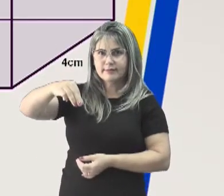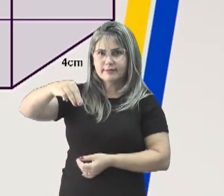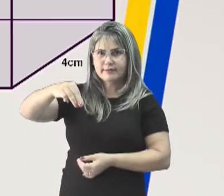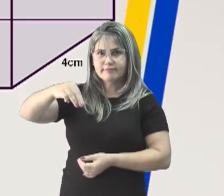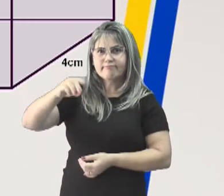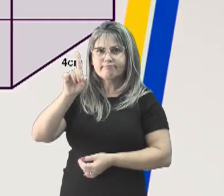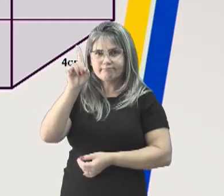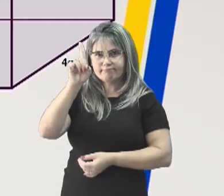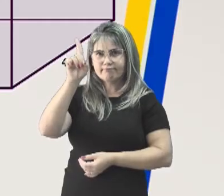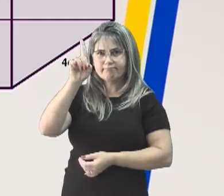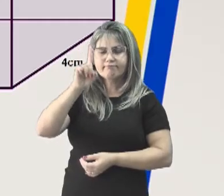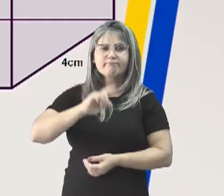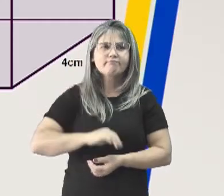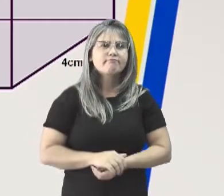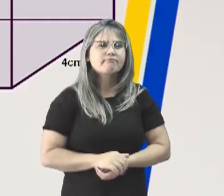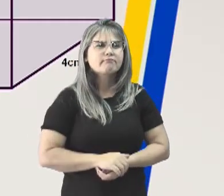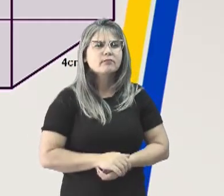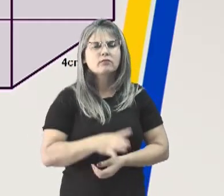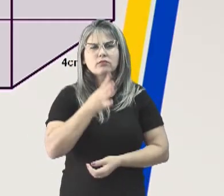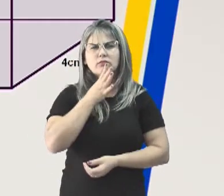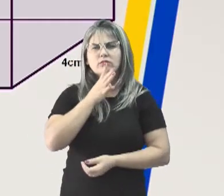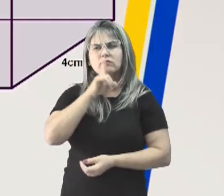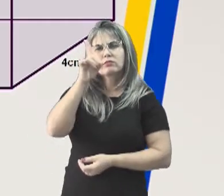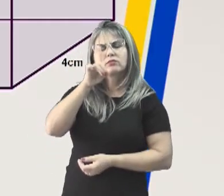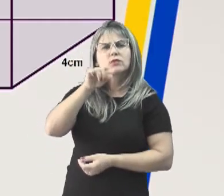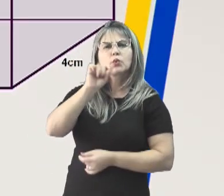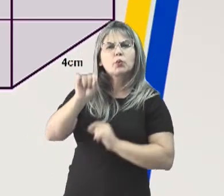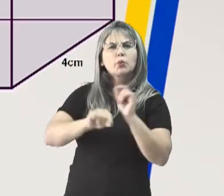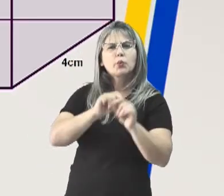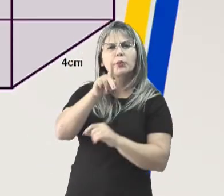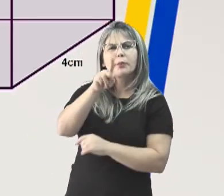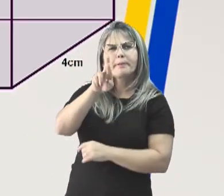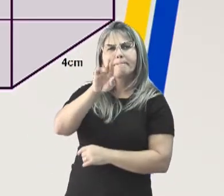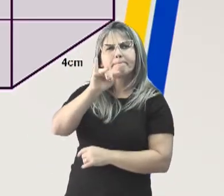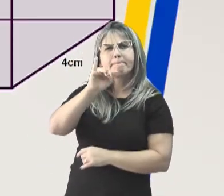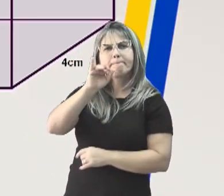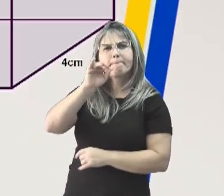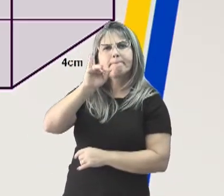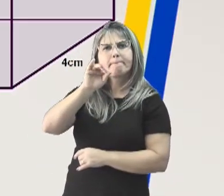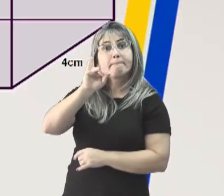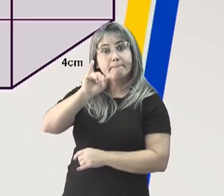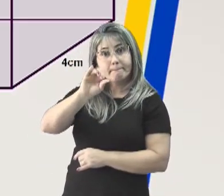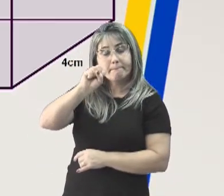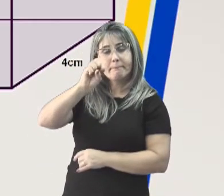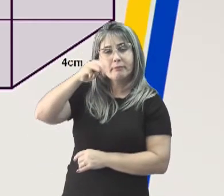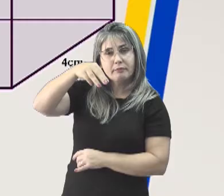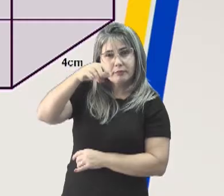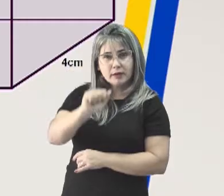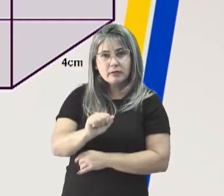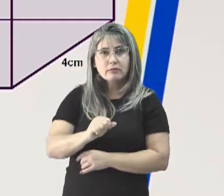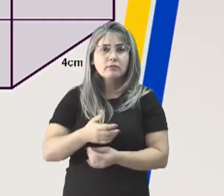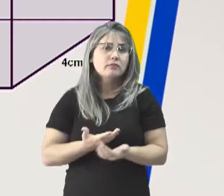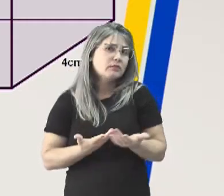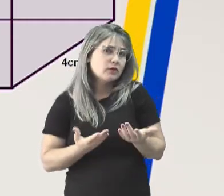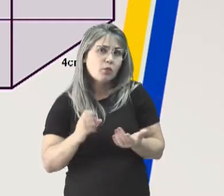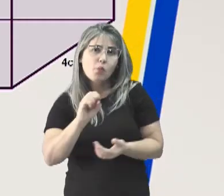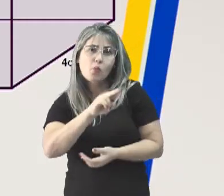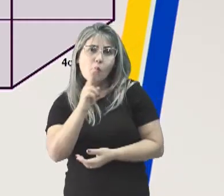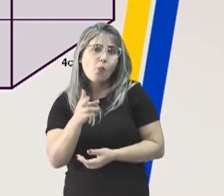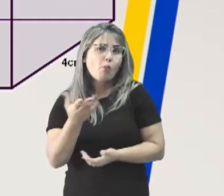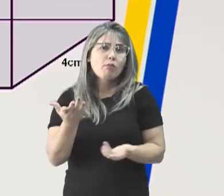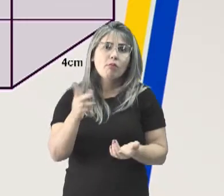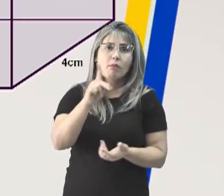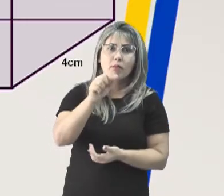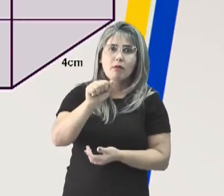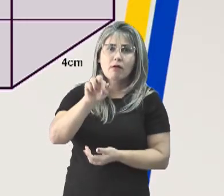como prisma retangular, certo? Ou paralelepípedo reto retângulo, são vários nomes para a mesma figura. E